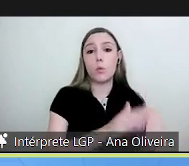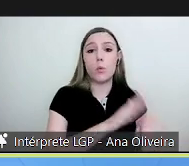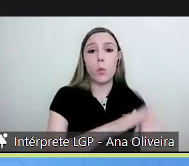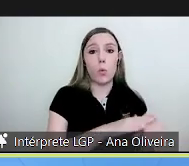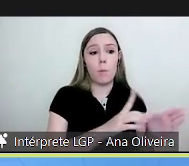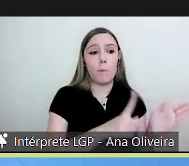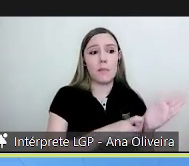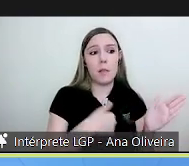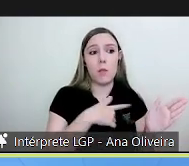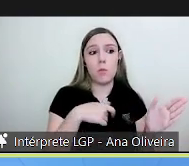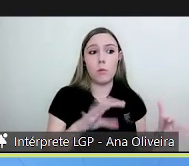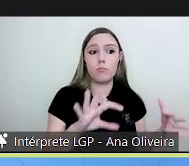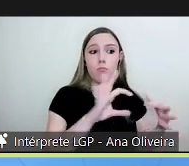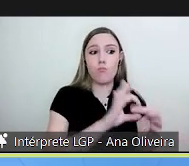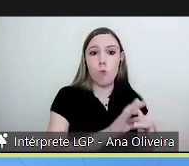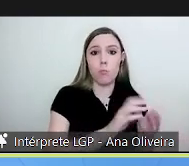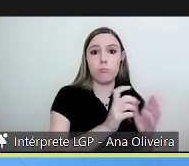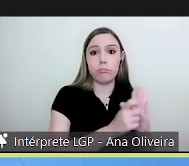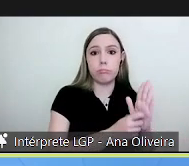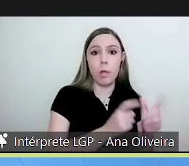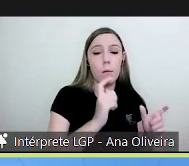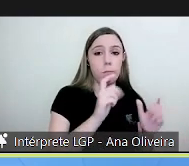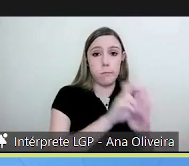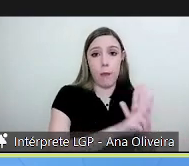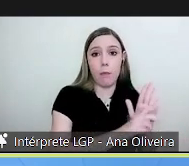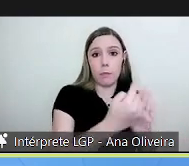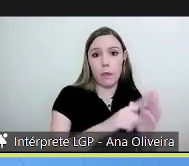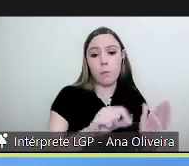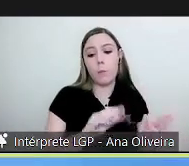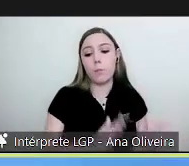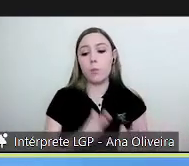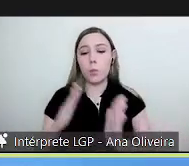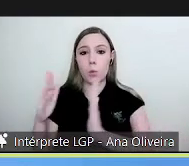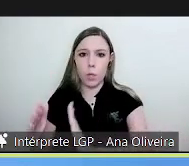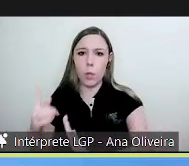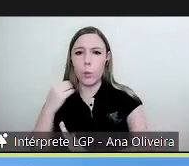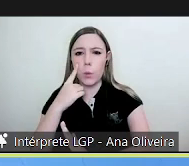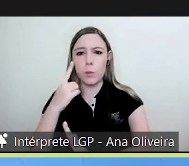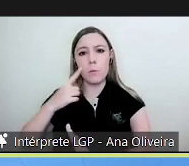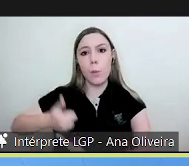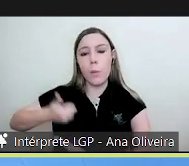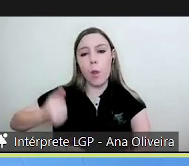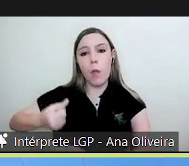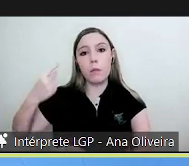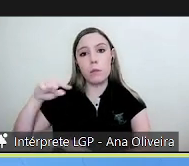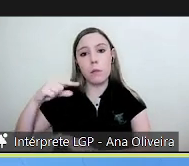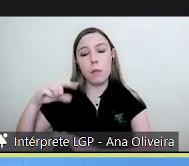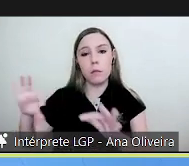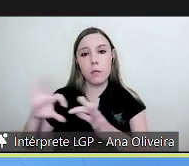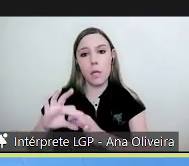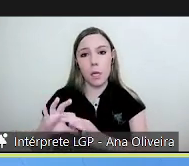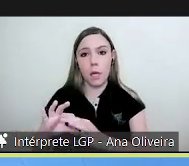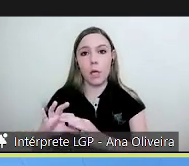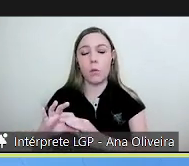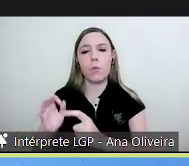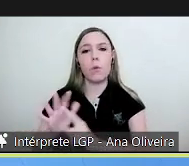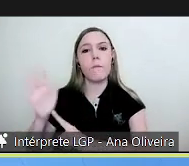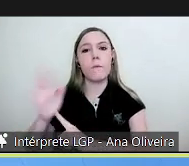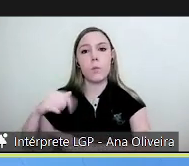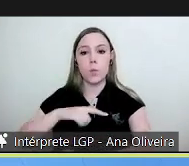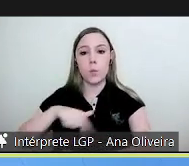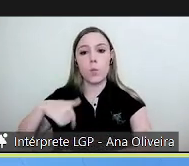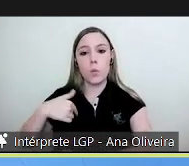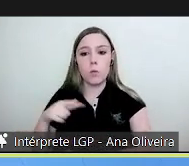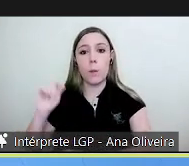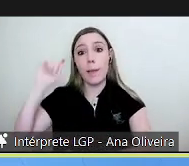da agenda regulatória e, por outro lado, também termos uma melhor previsão, desculpem, dos nossos impactos e dos